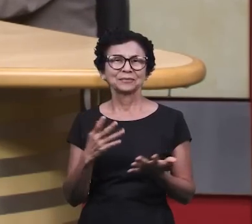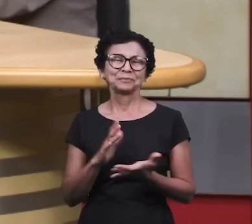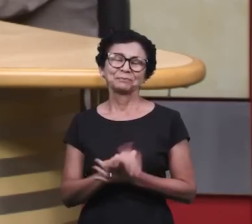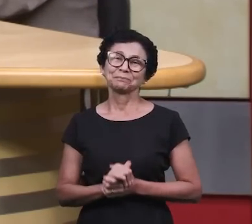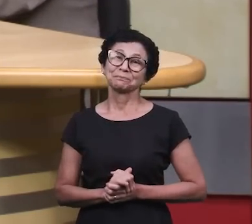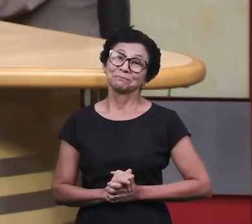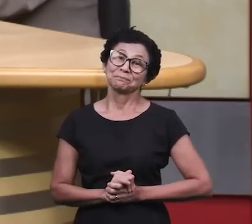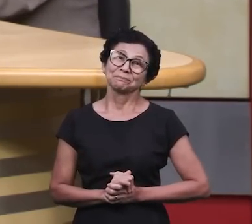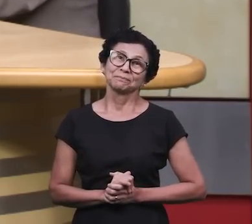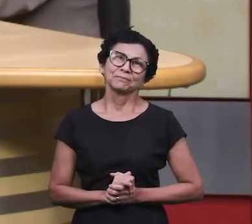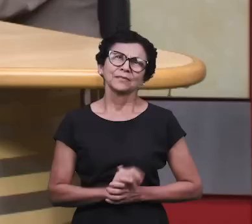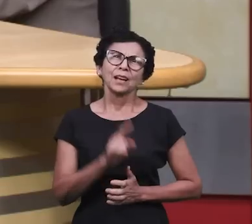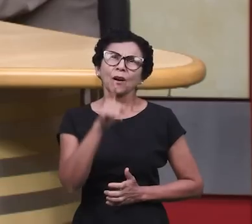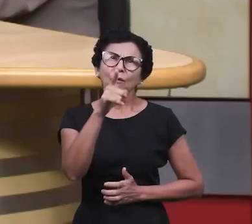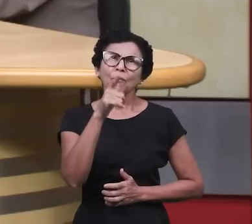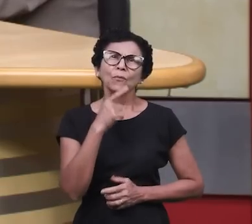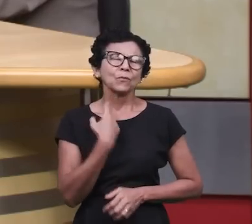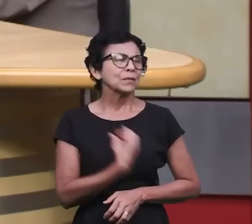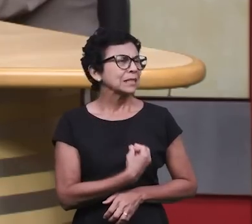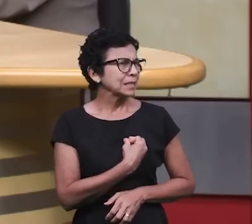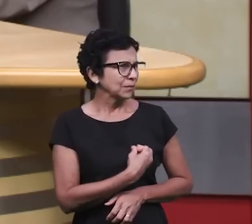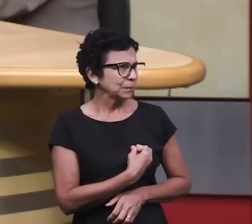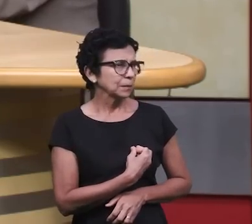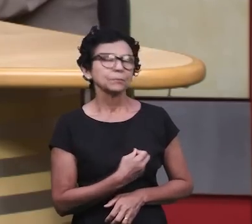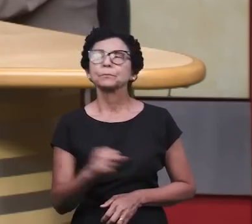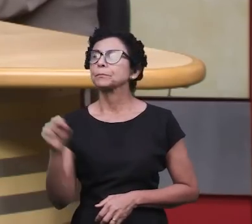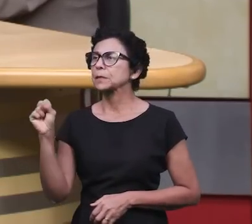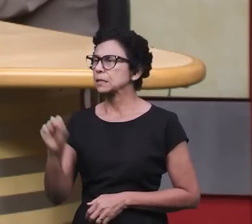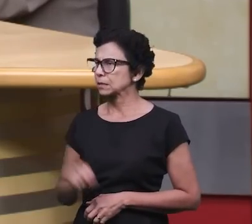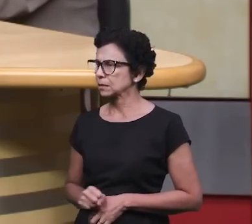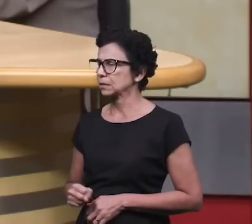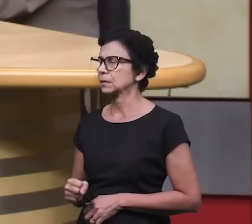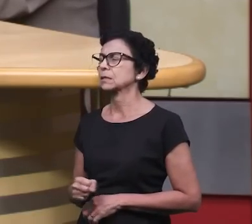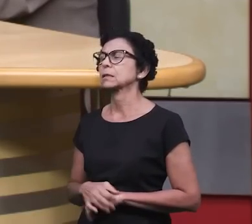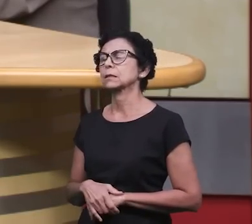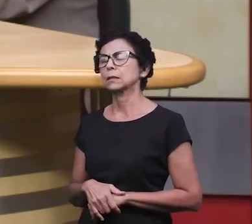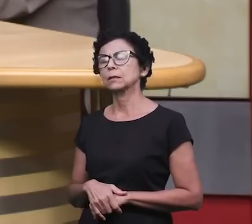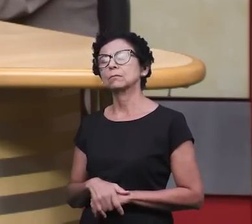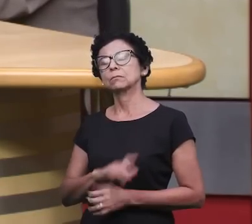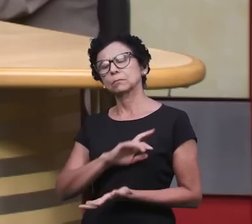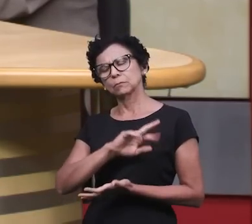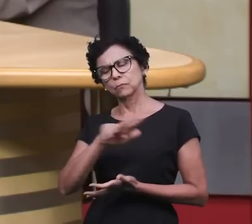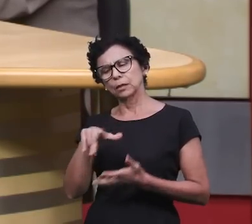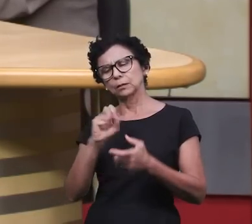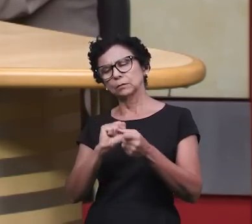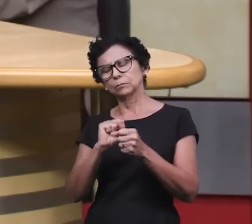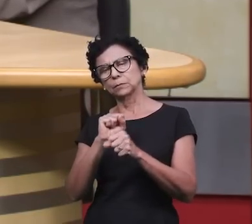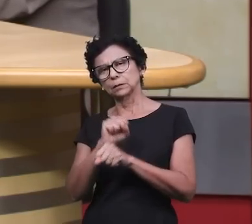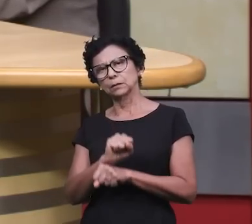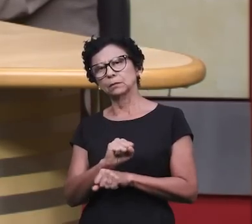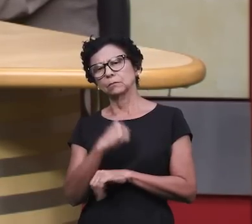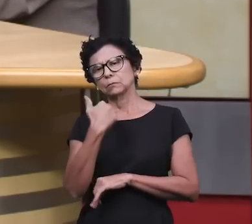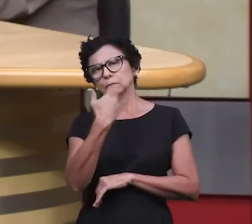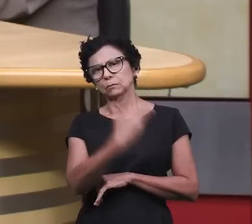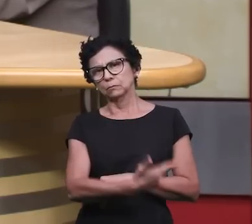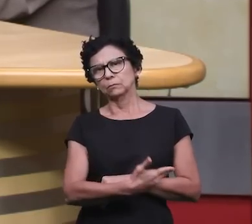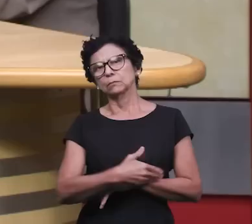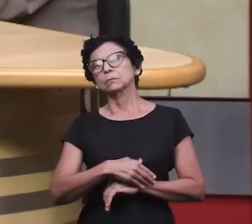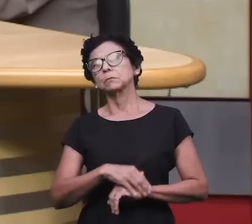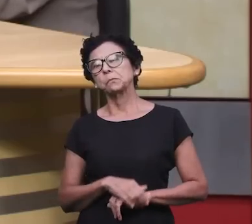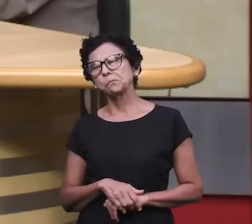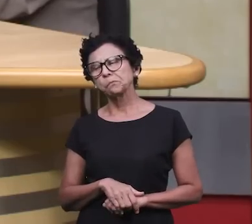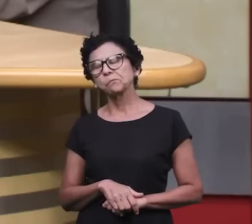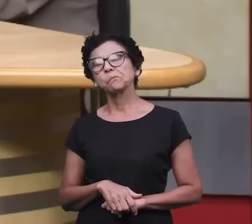estava lá, lembra? Exatamente. Eu participei de vários seminários no exterior, acompanhei